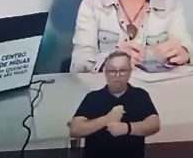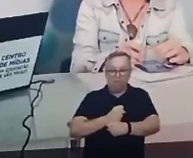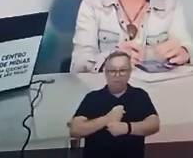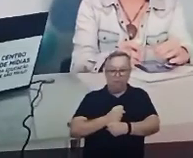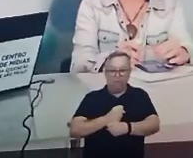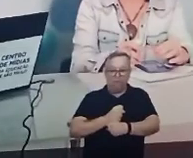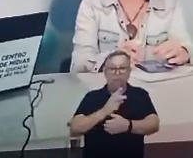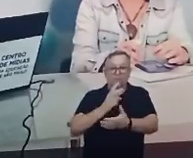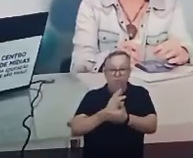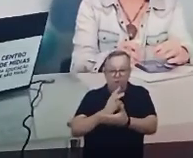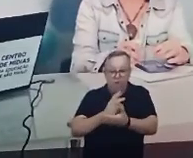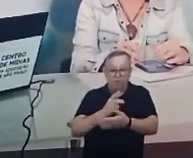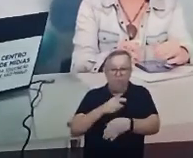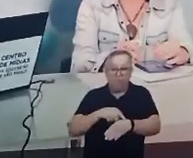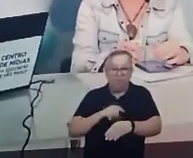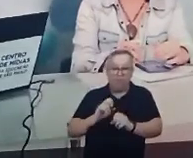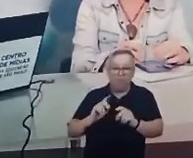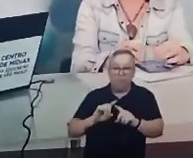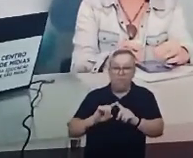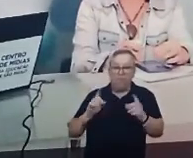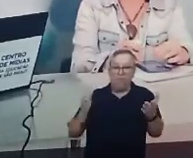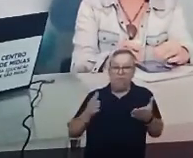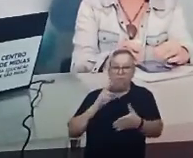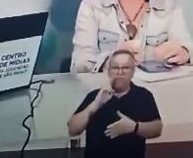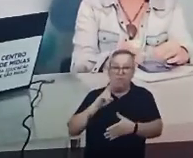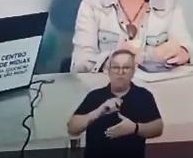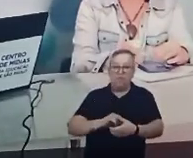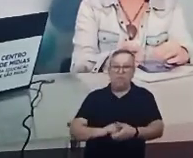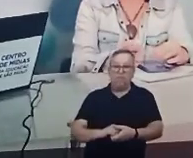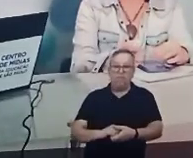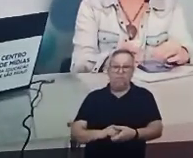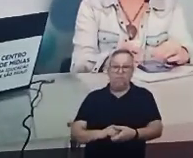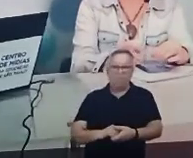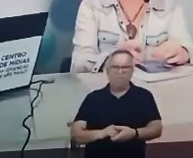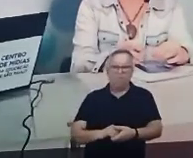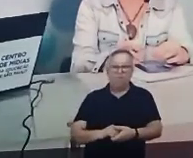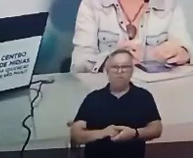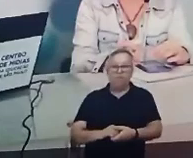do mesmo vínculo, tá bom? Então, vamos lá, pode passar o PPT, por favor.